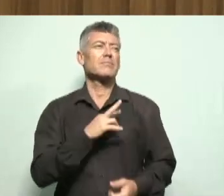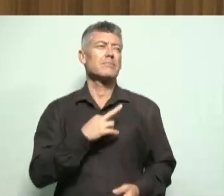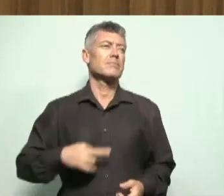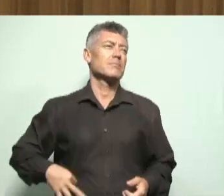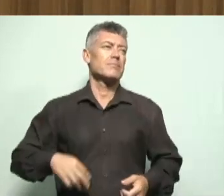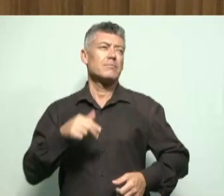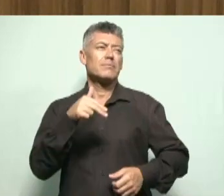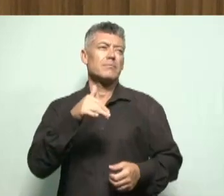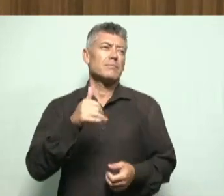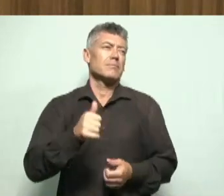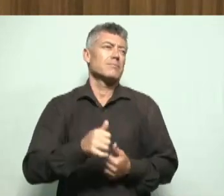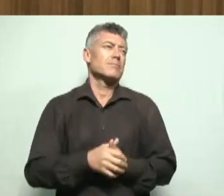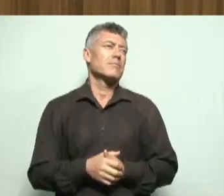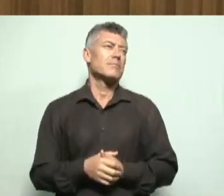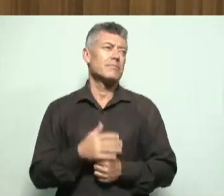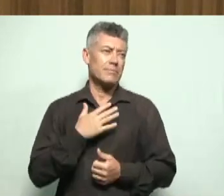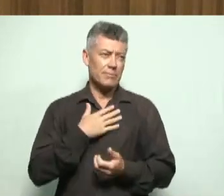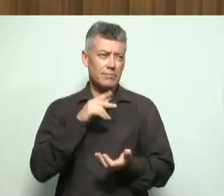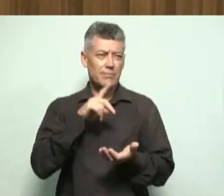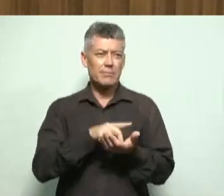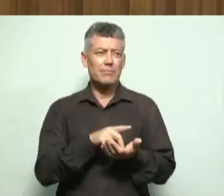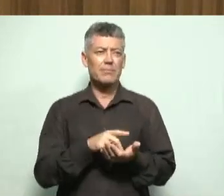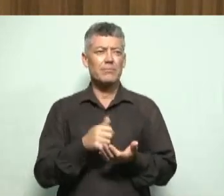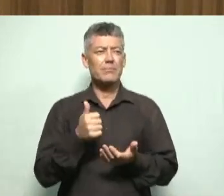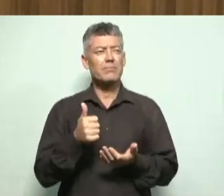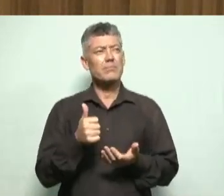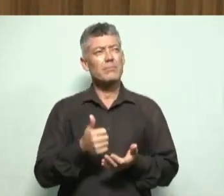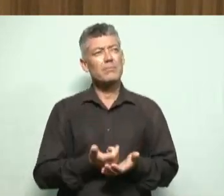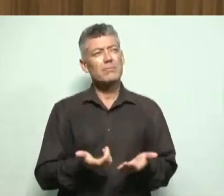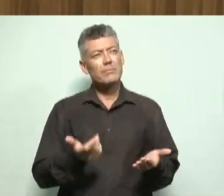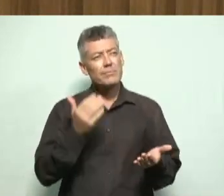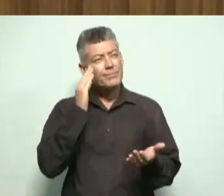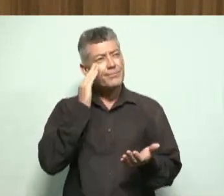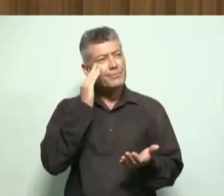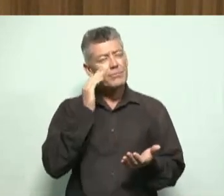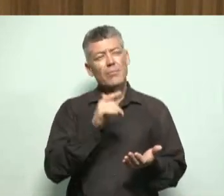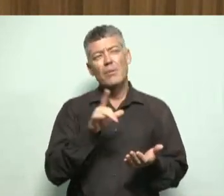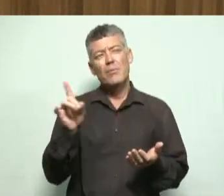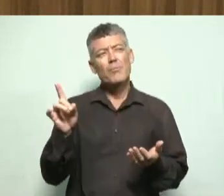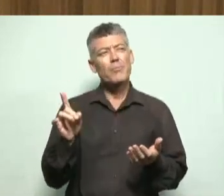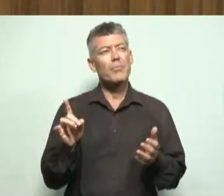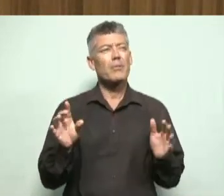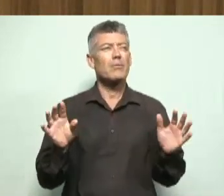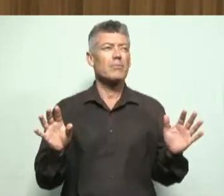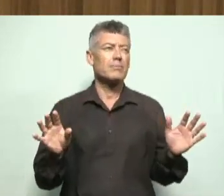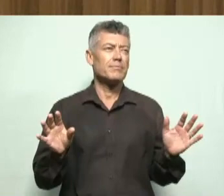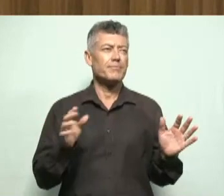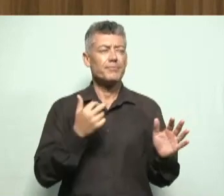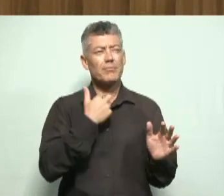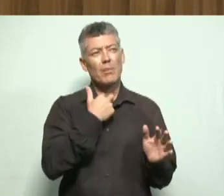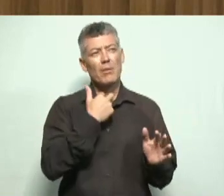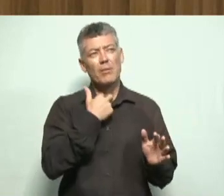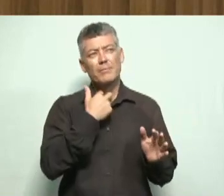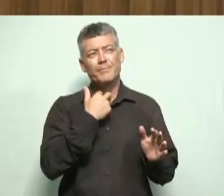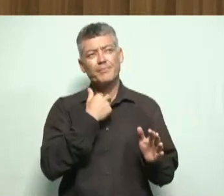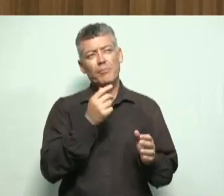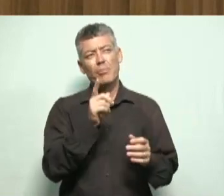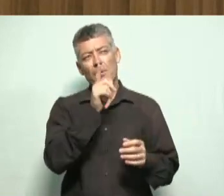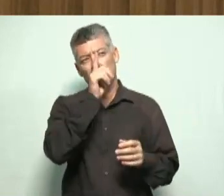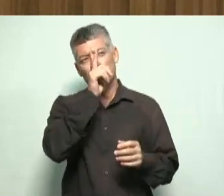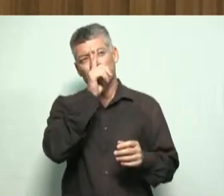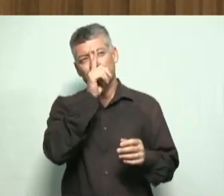Nina. Isso é verdade. Agora, se reconhece ou não, é outra história. Mas a gente não pode esconder a